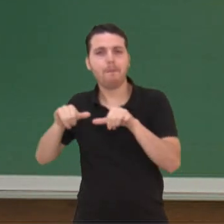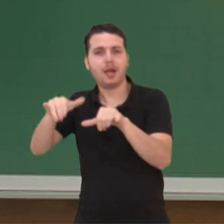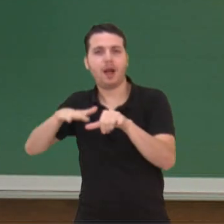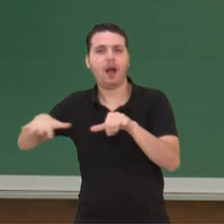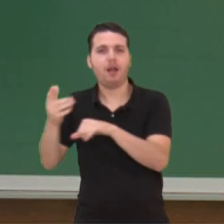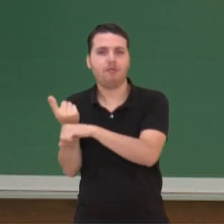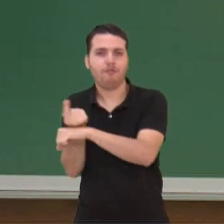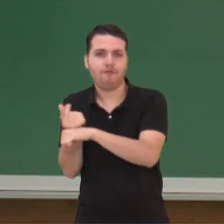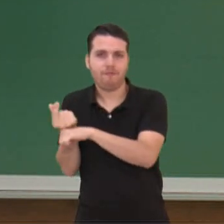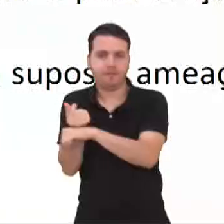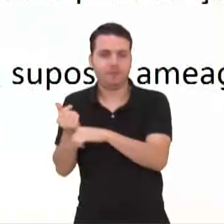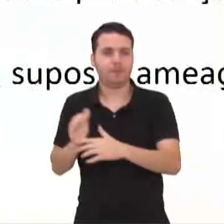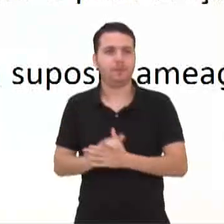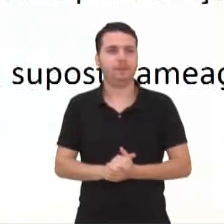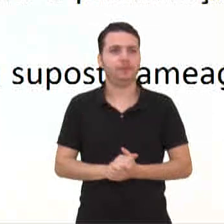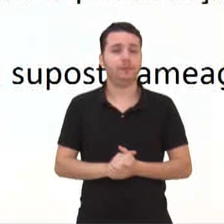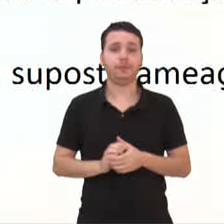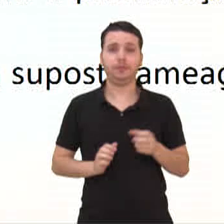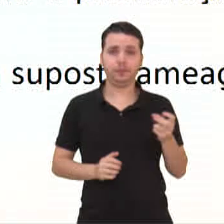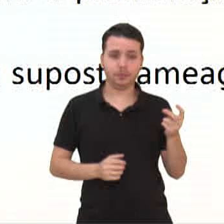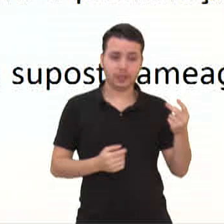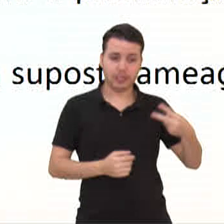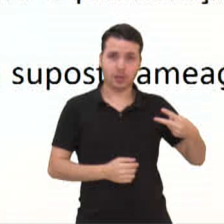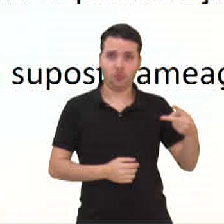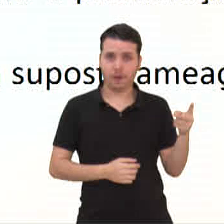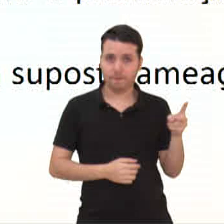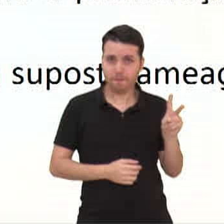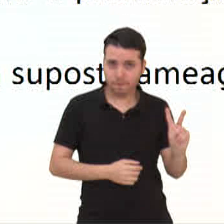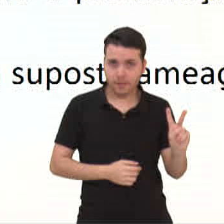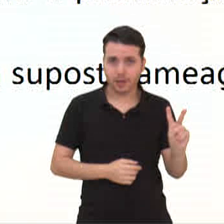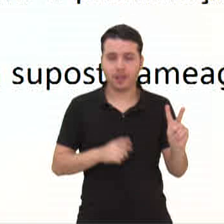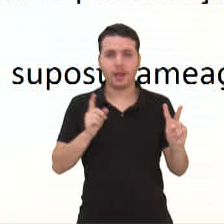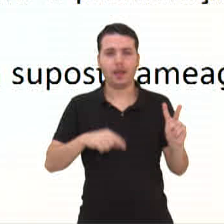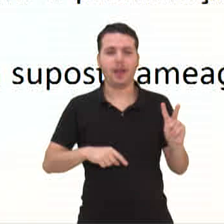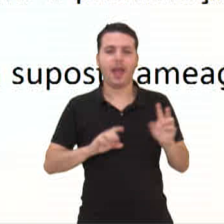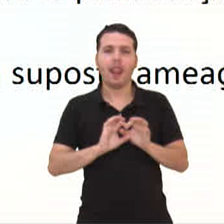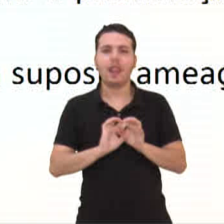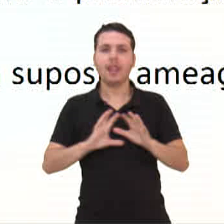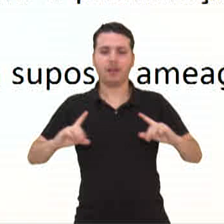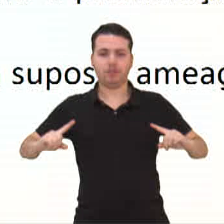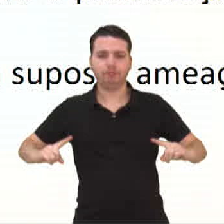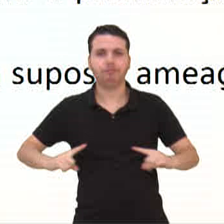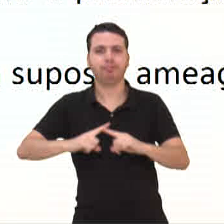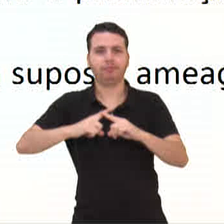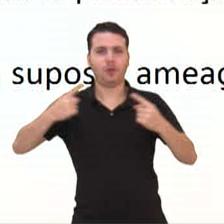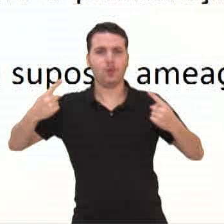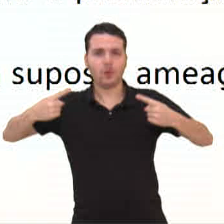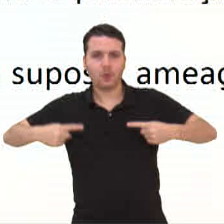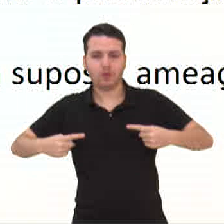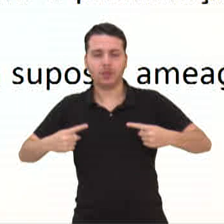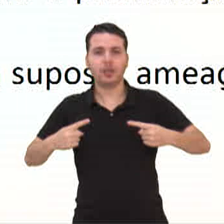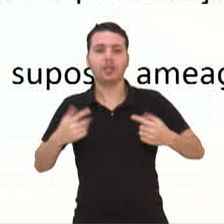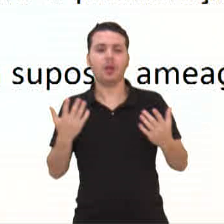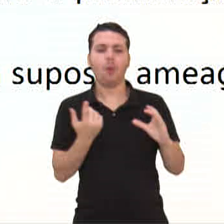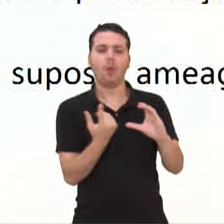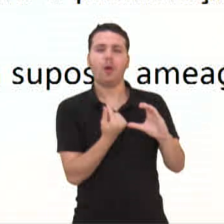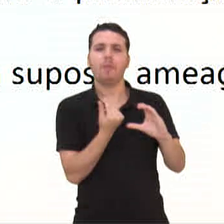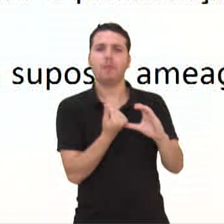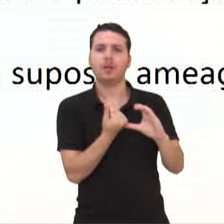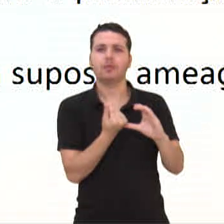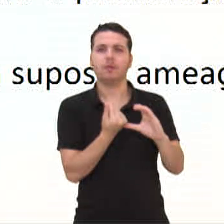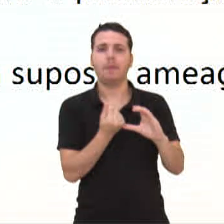mundial. Se você colocou V para a segunda, a livre concorrência transforma-se e o capitalismo torna-se cada